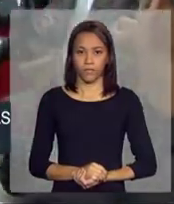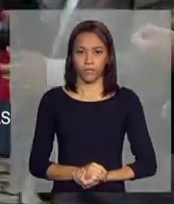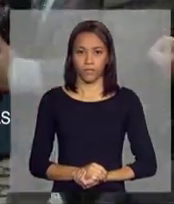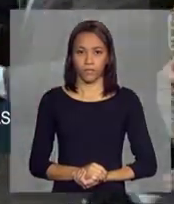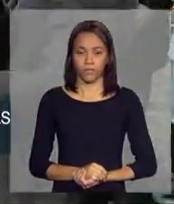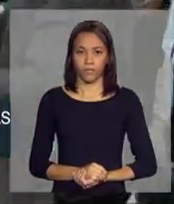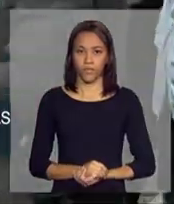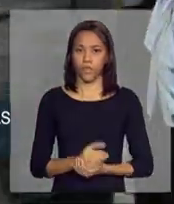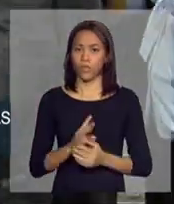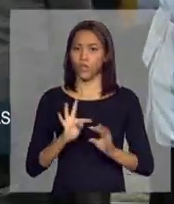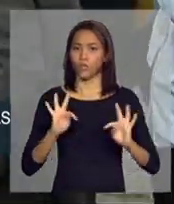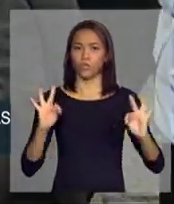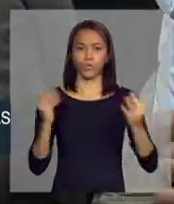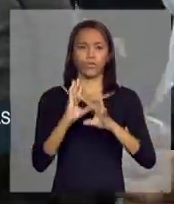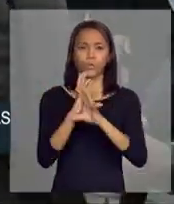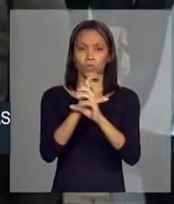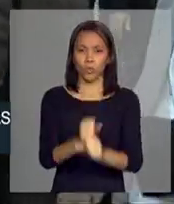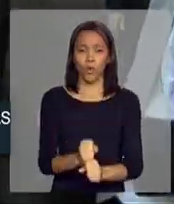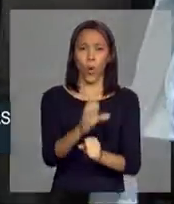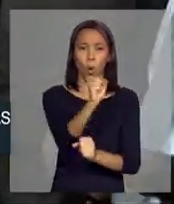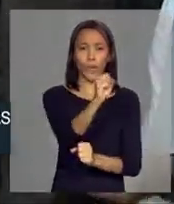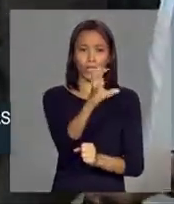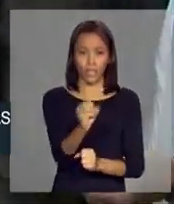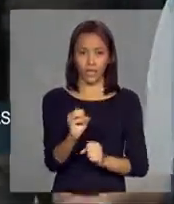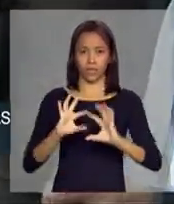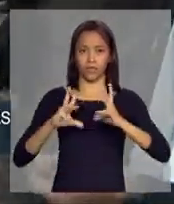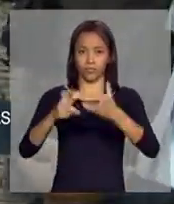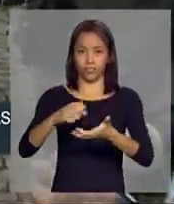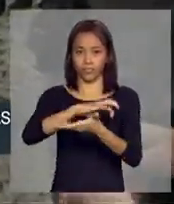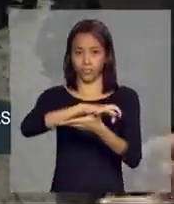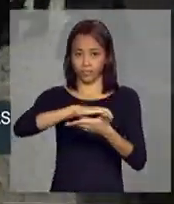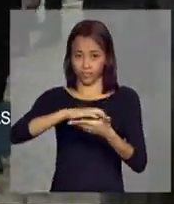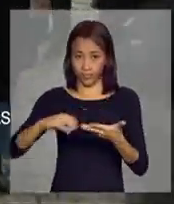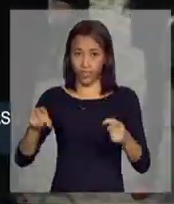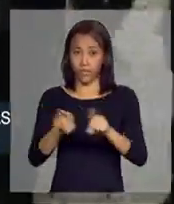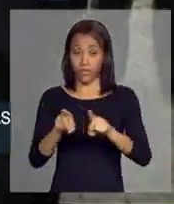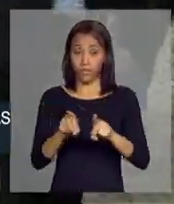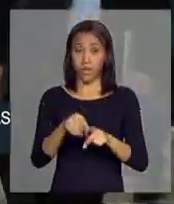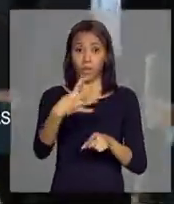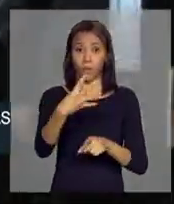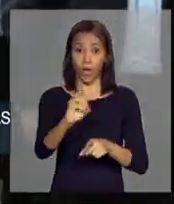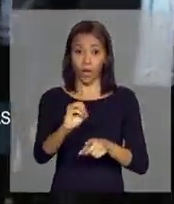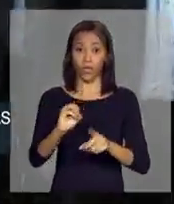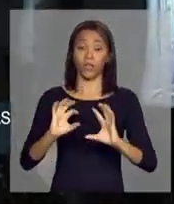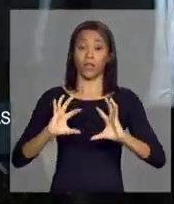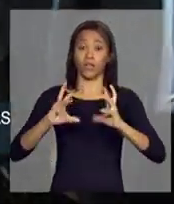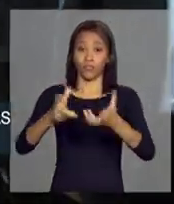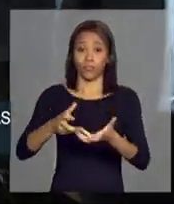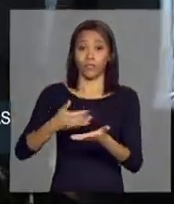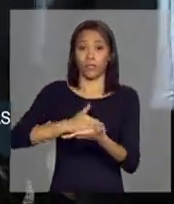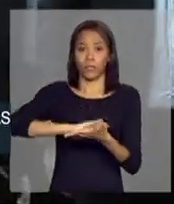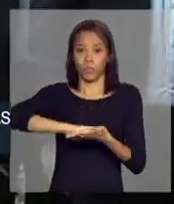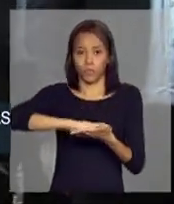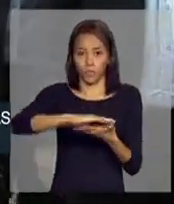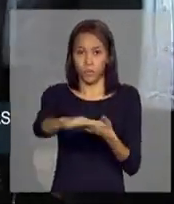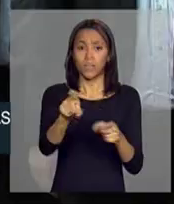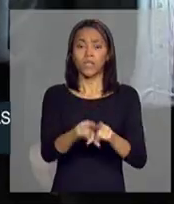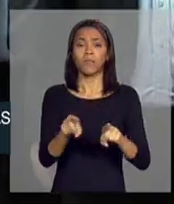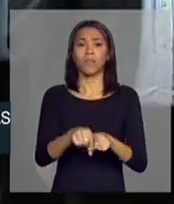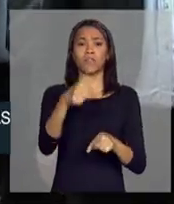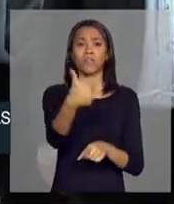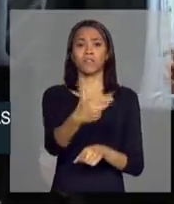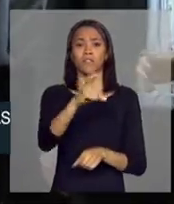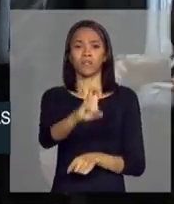são ao todo 80 retroescavadeiras e 40 motos niveladoras e 25